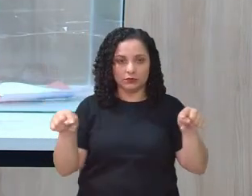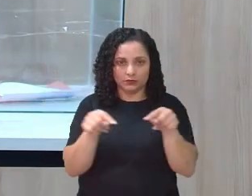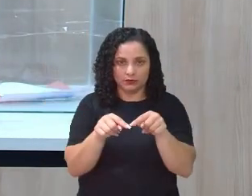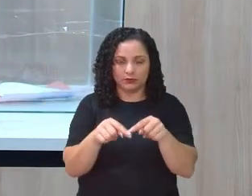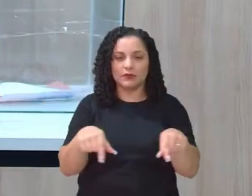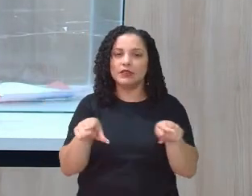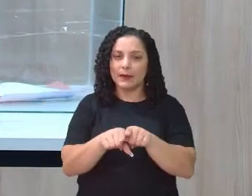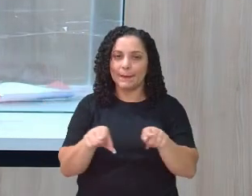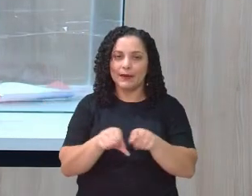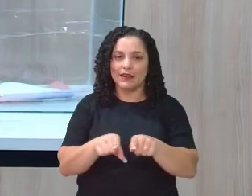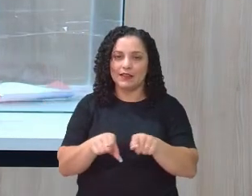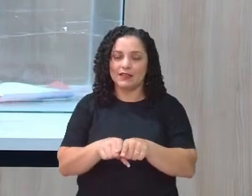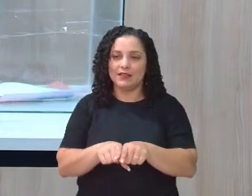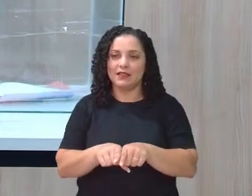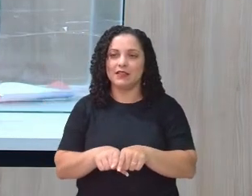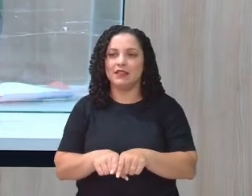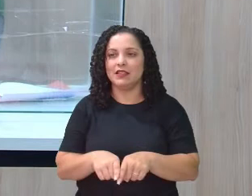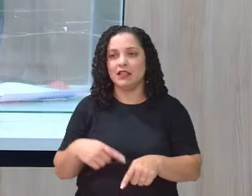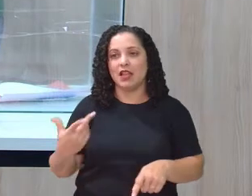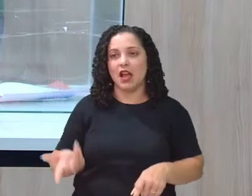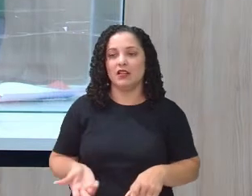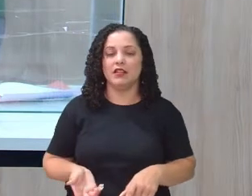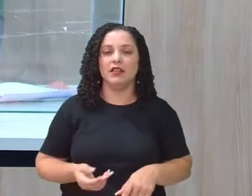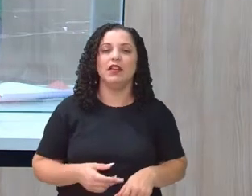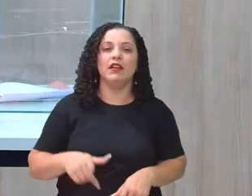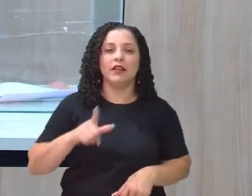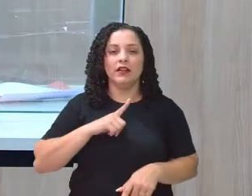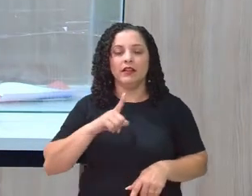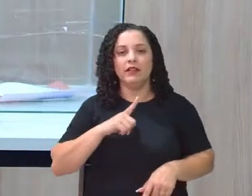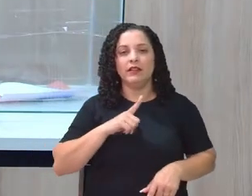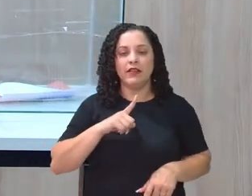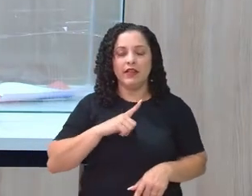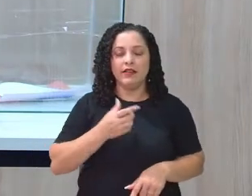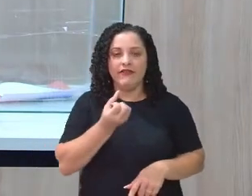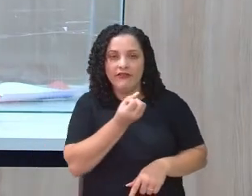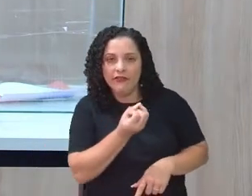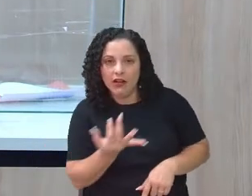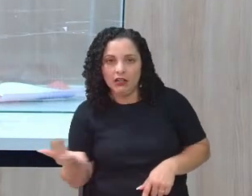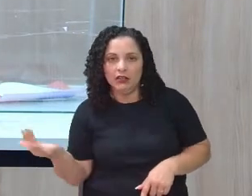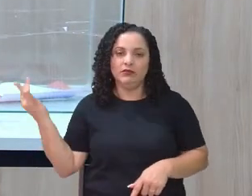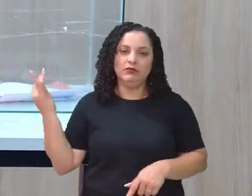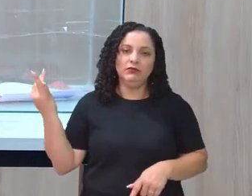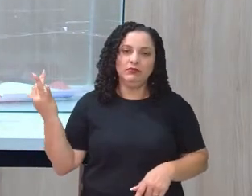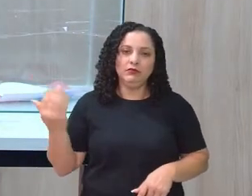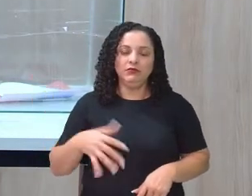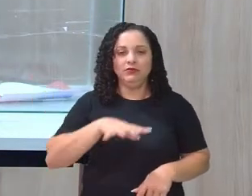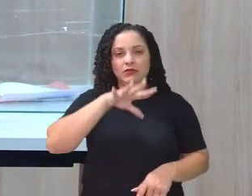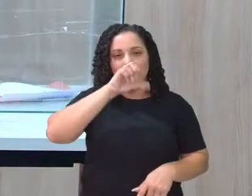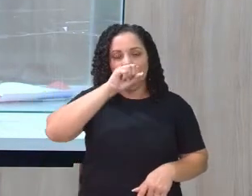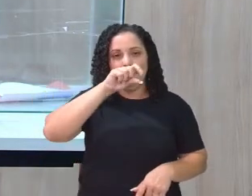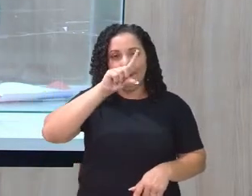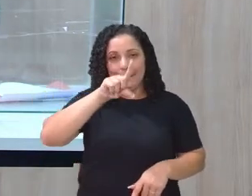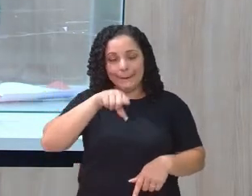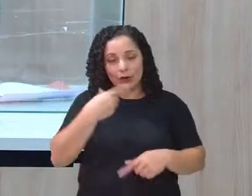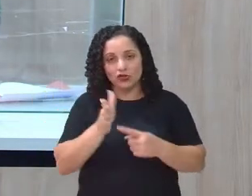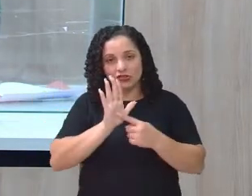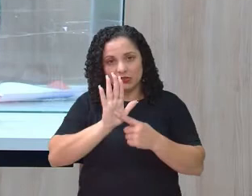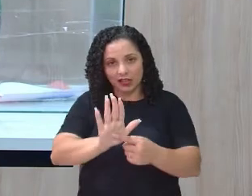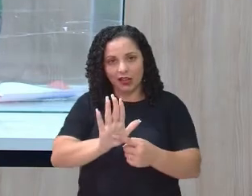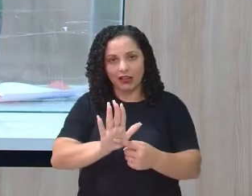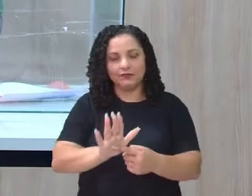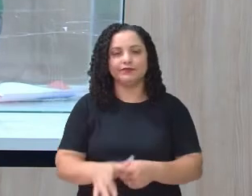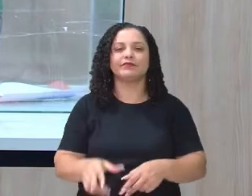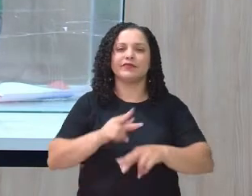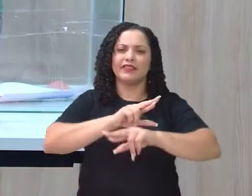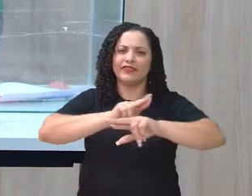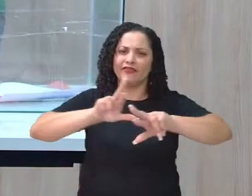tá? E de pentágono em diante, a gente tem um prefixo indicando a sua quantidade de lados, ângulos